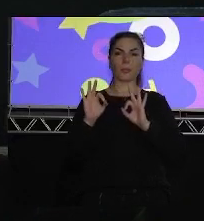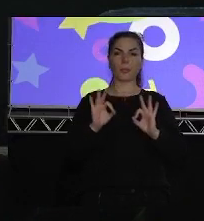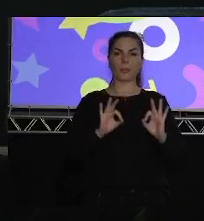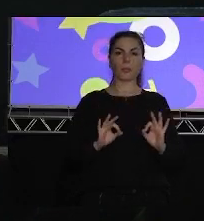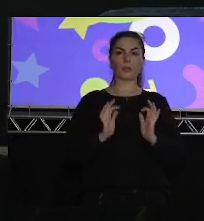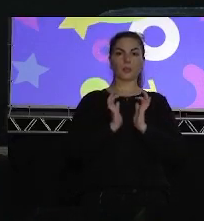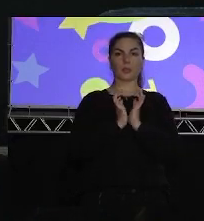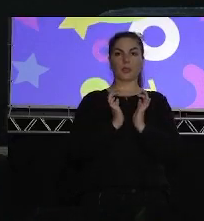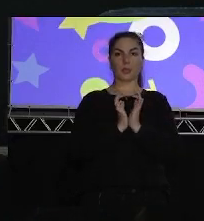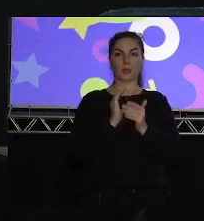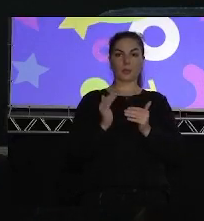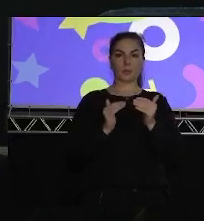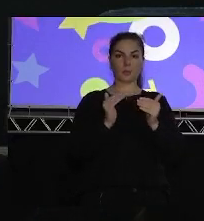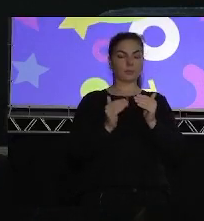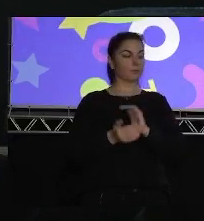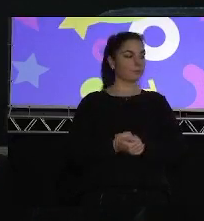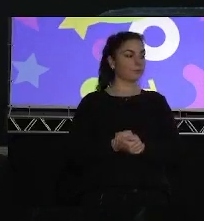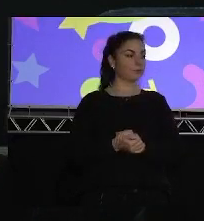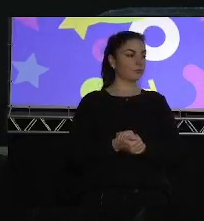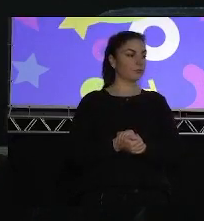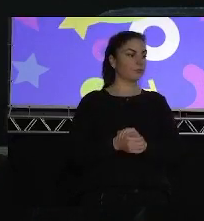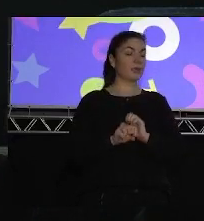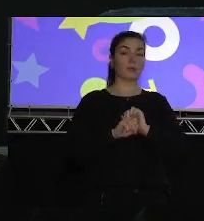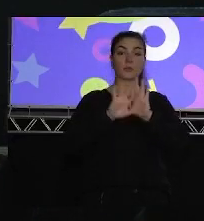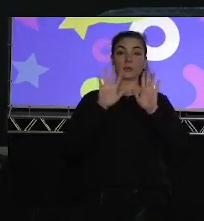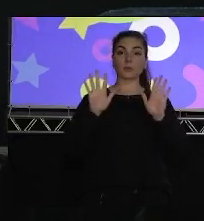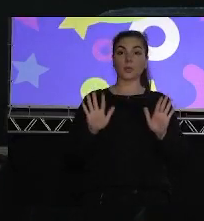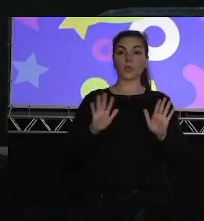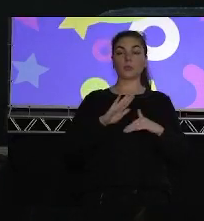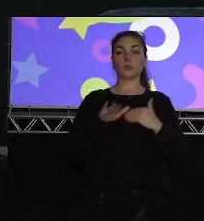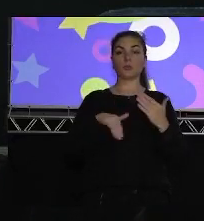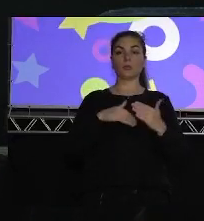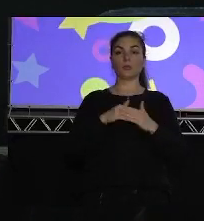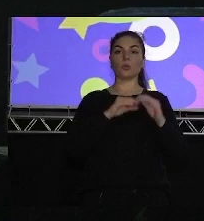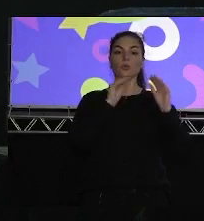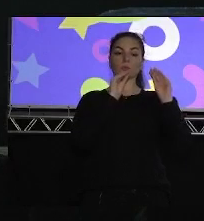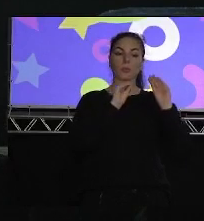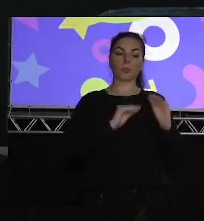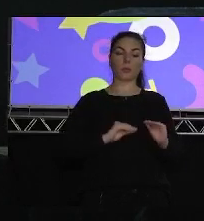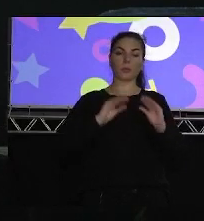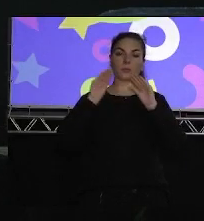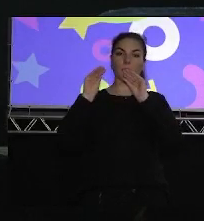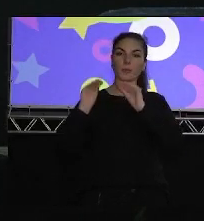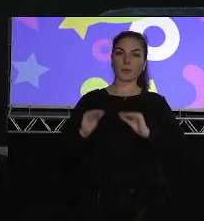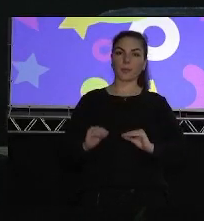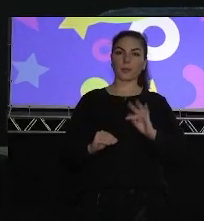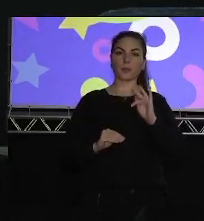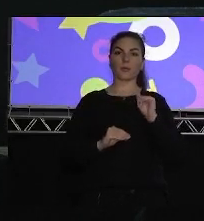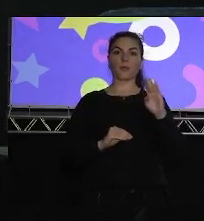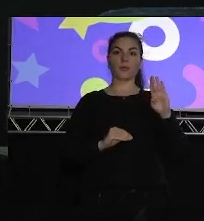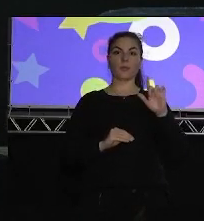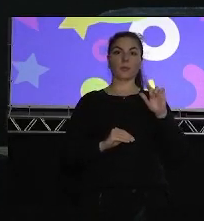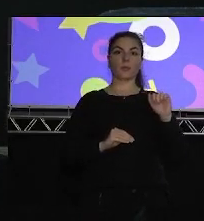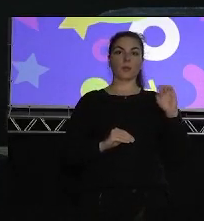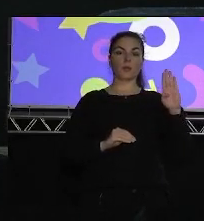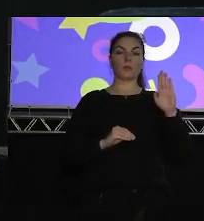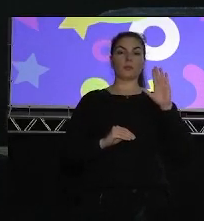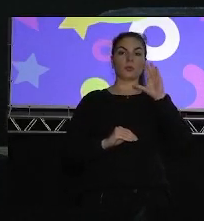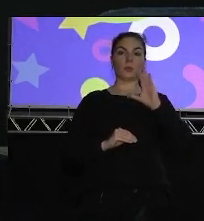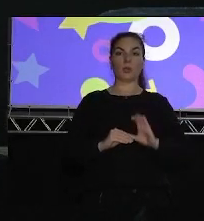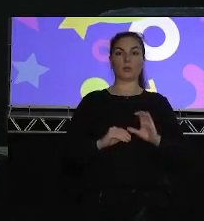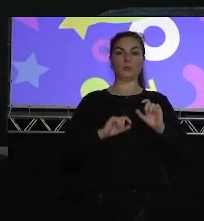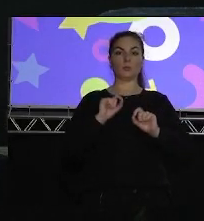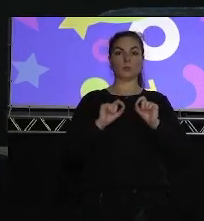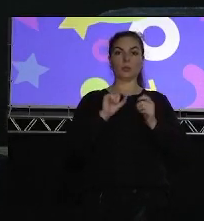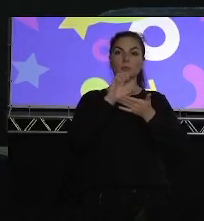durante o processo de trabalho, toda a transparência que a gente deu durante o processo, todo o follow-up do cliente e do usuário demandante está